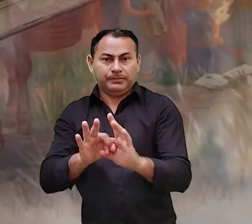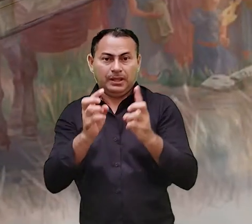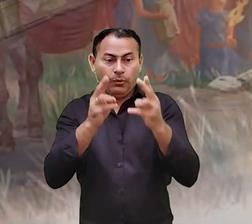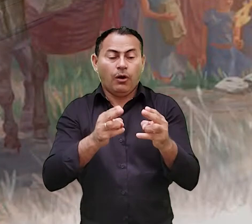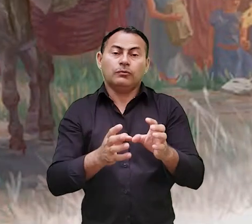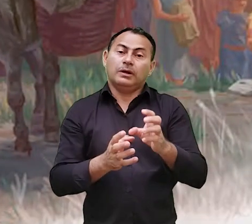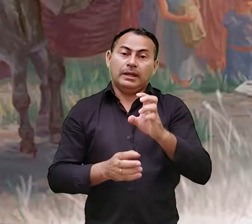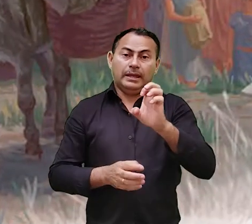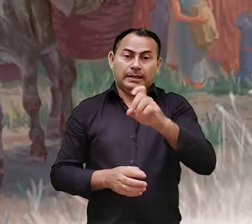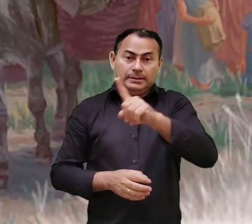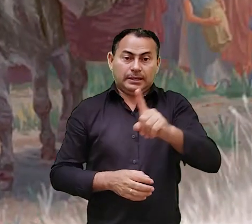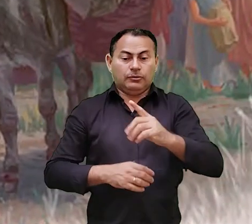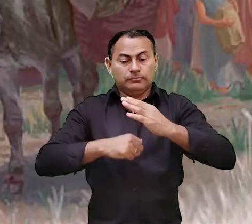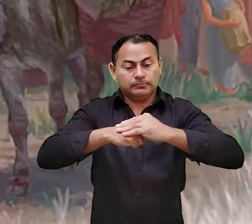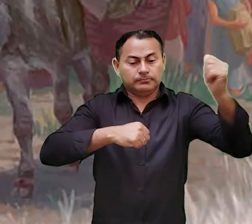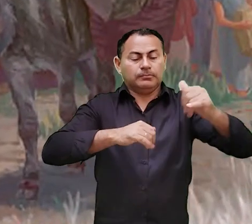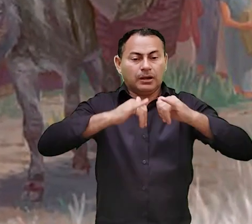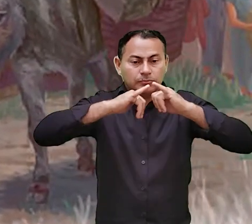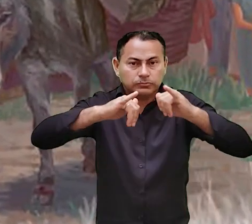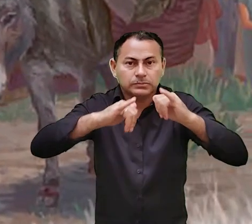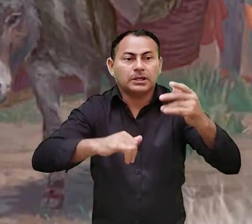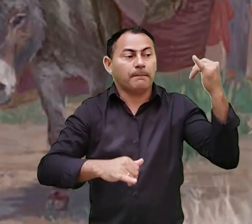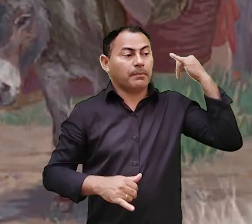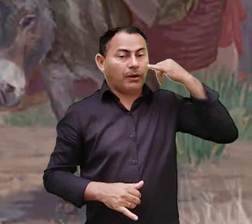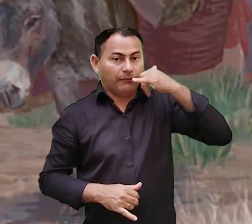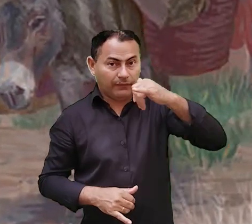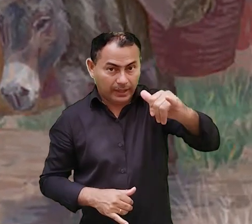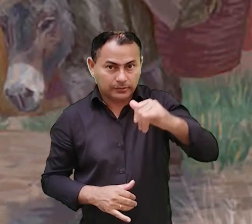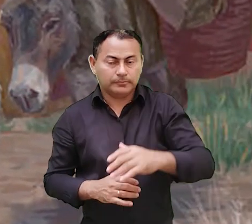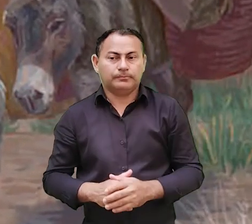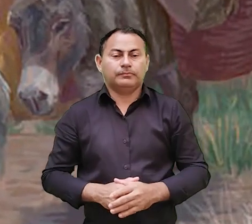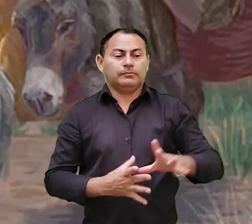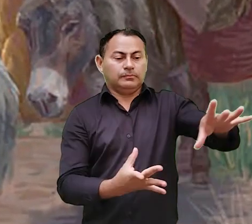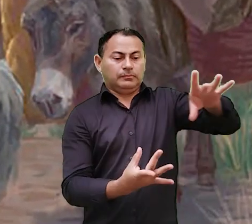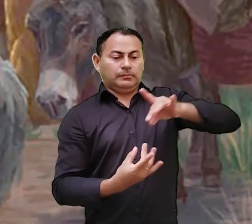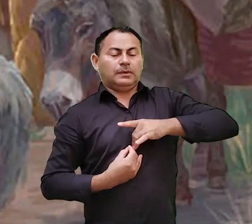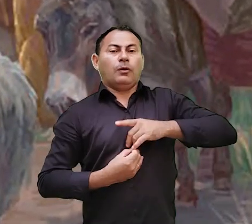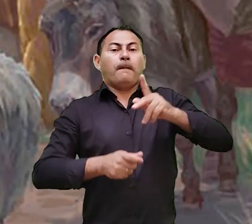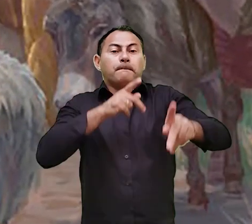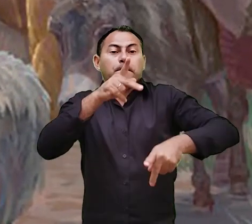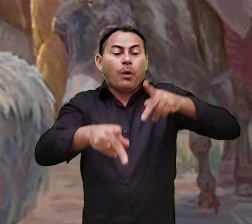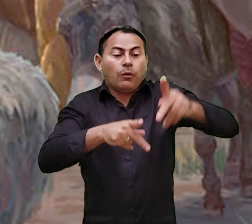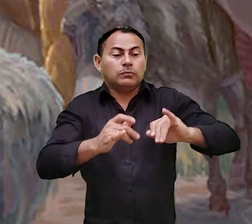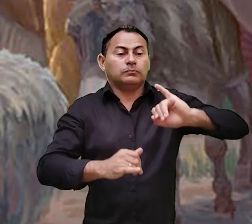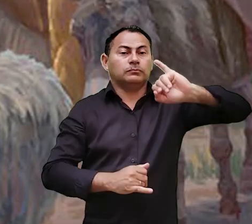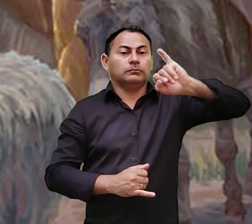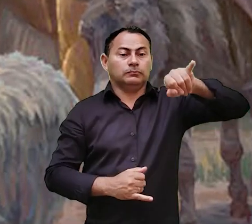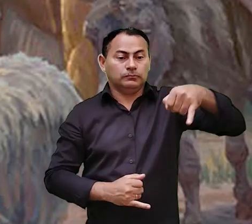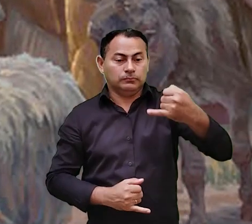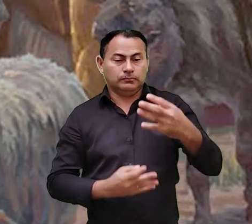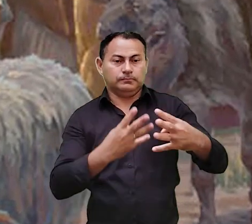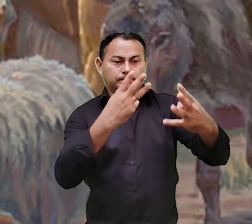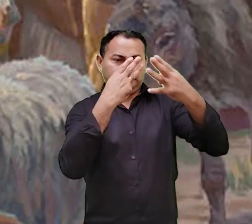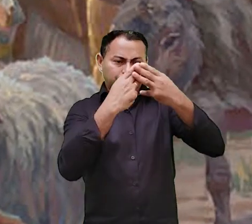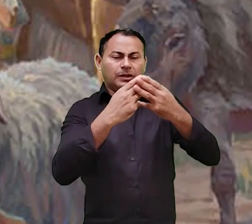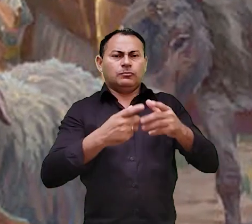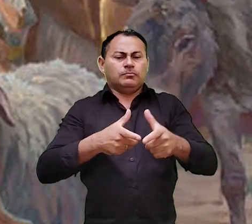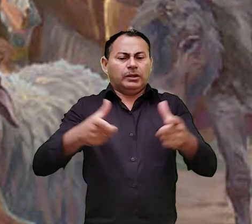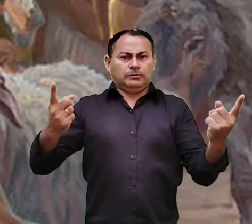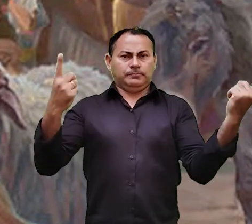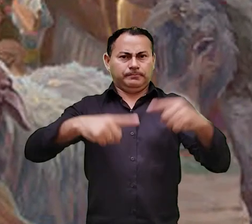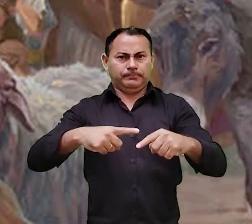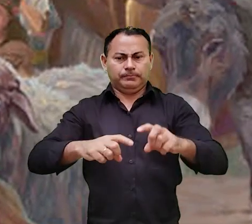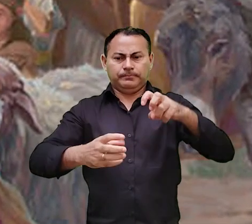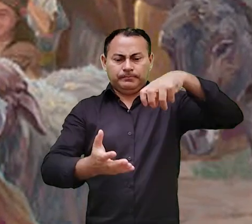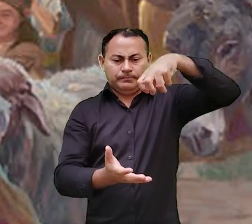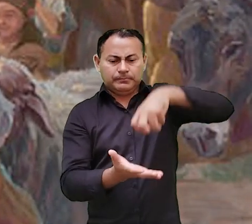um contexto como este que Ezequiel foi chamado para ser profeta. A morte espiritual do povo de Judá era seu maior